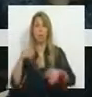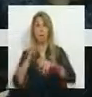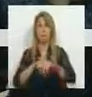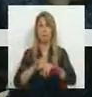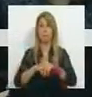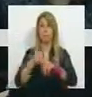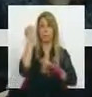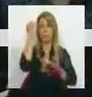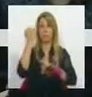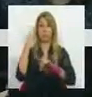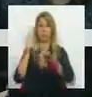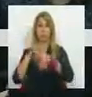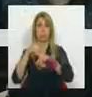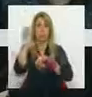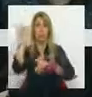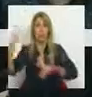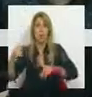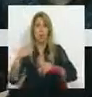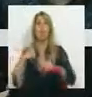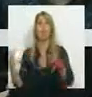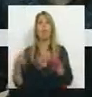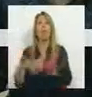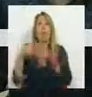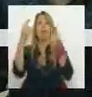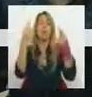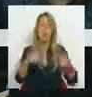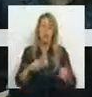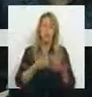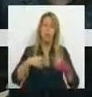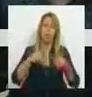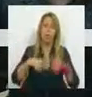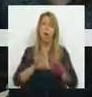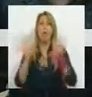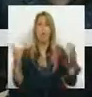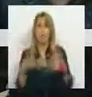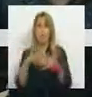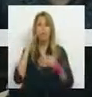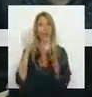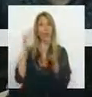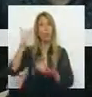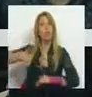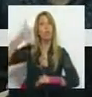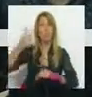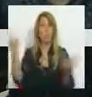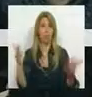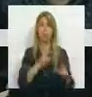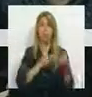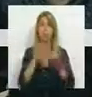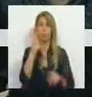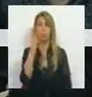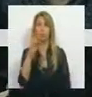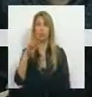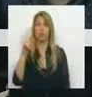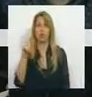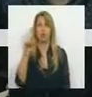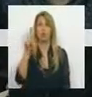magistraturas, teve reuniões com os Conselhos Superiores, como disse já o Sr. Deputado Jorge Lacão. E fizemos uma